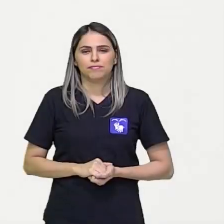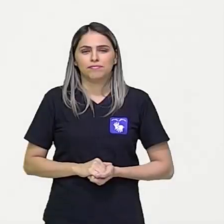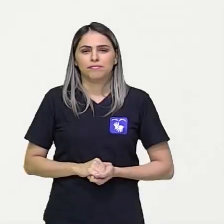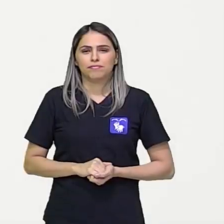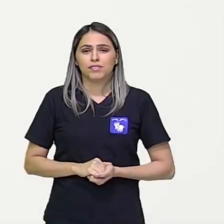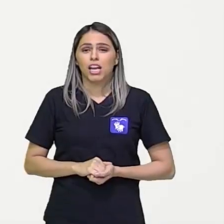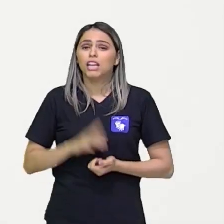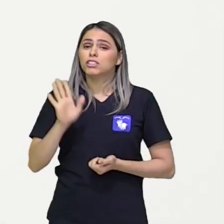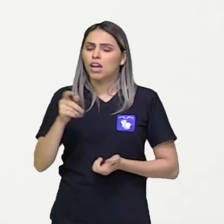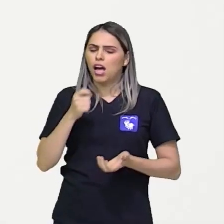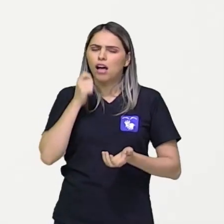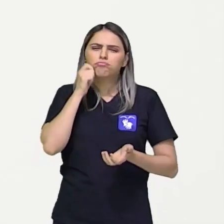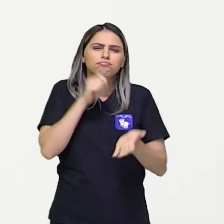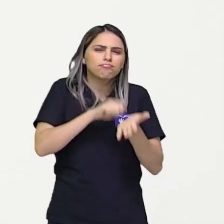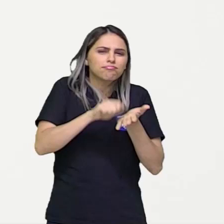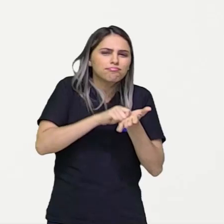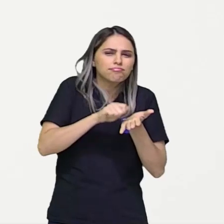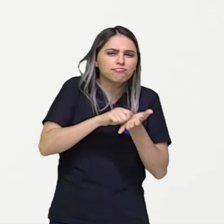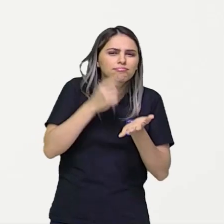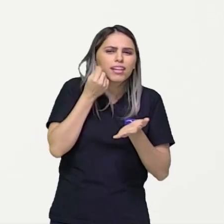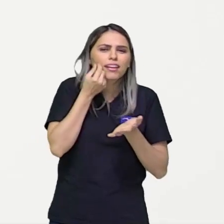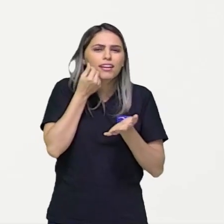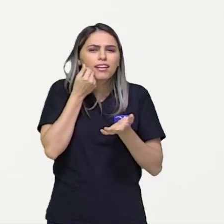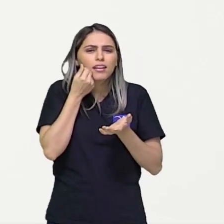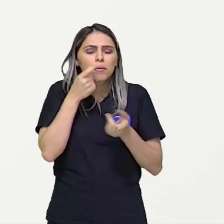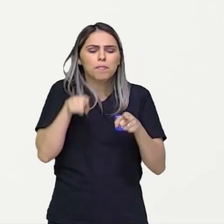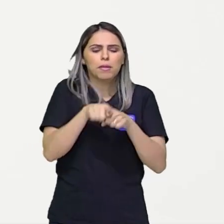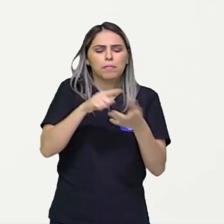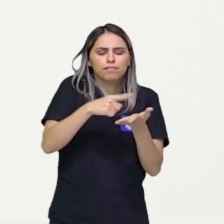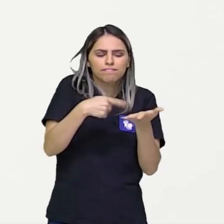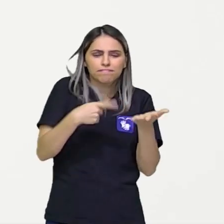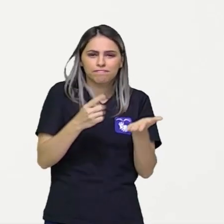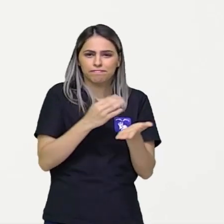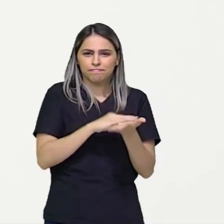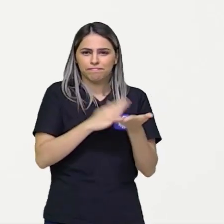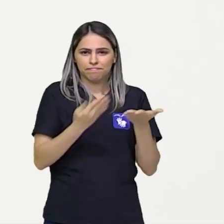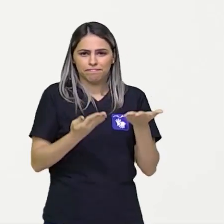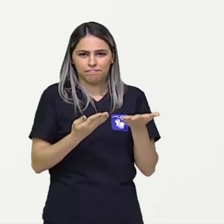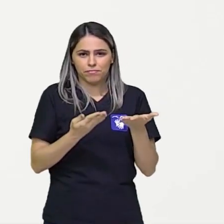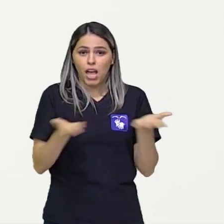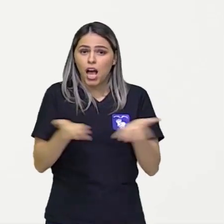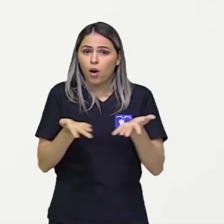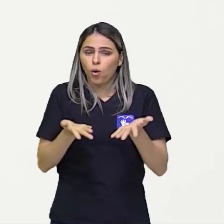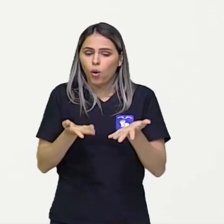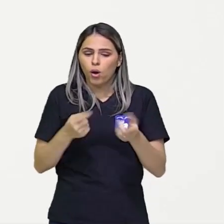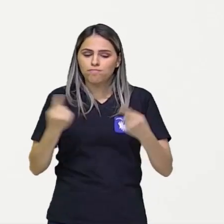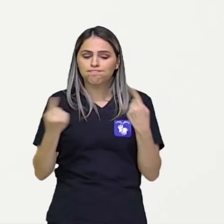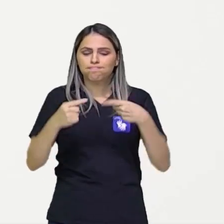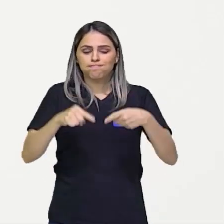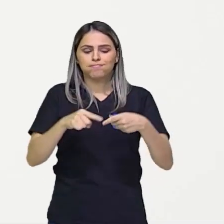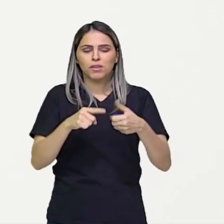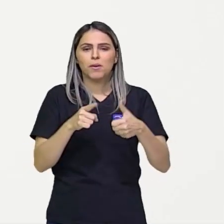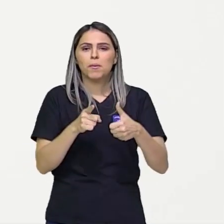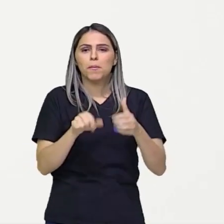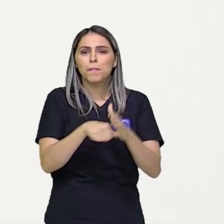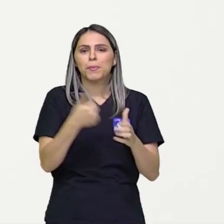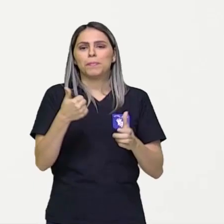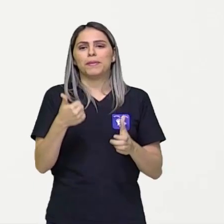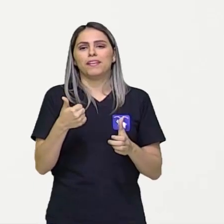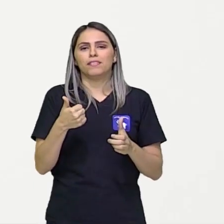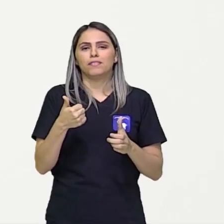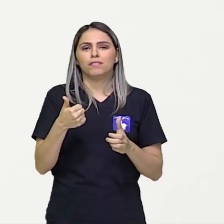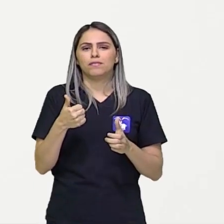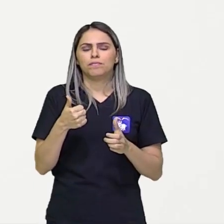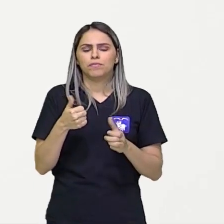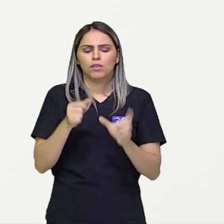Já pegaram o lápis? Já pegaram o caderno? Agora vocês vão para o desafio número 1. Qual é ele?